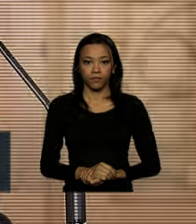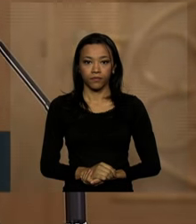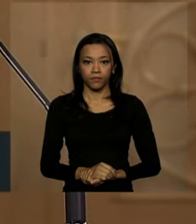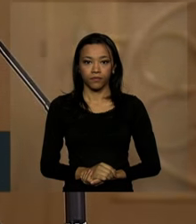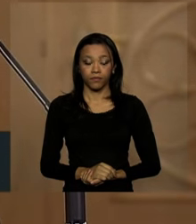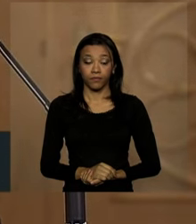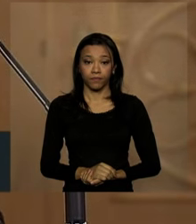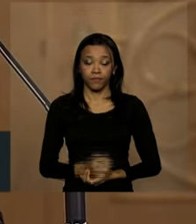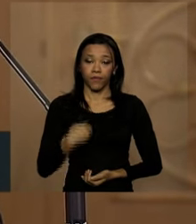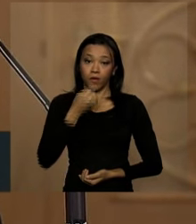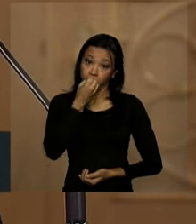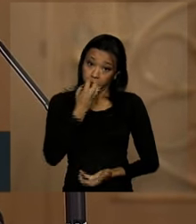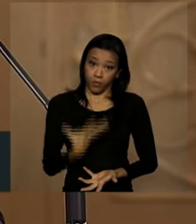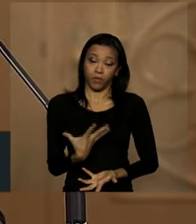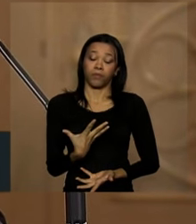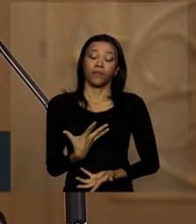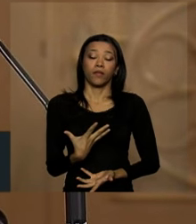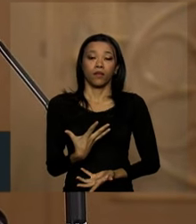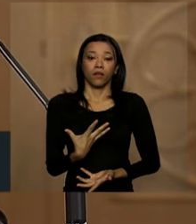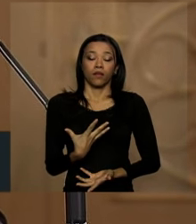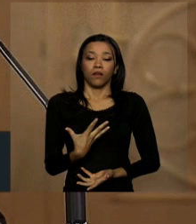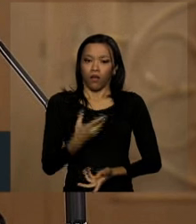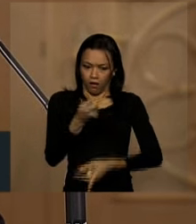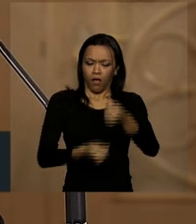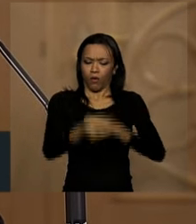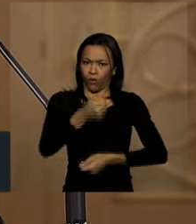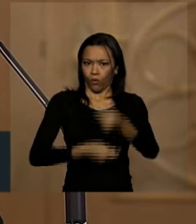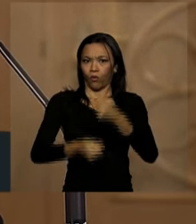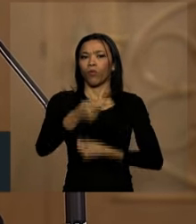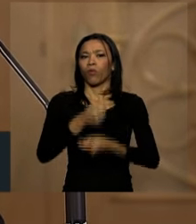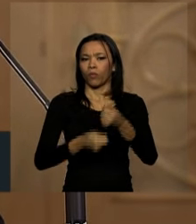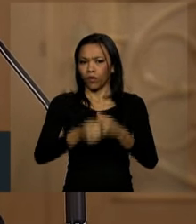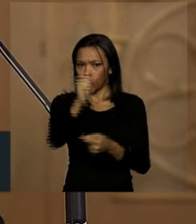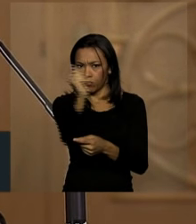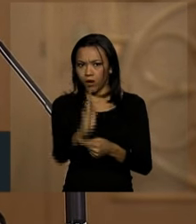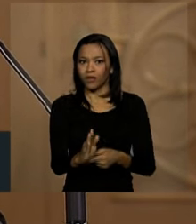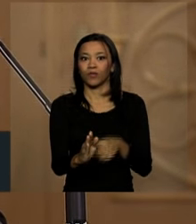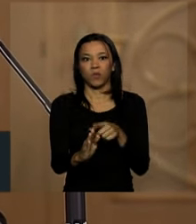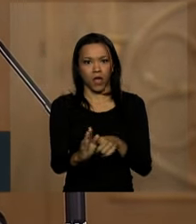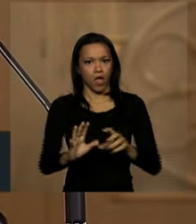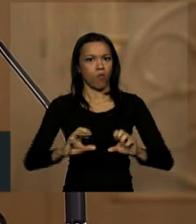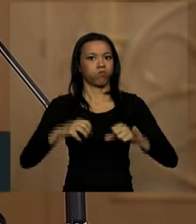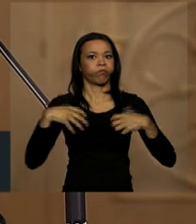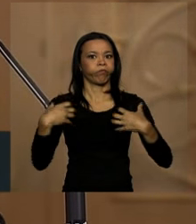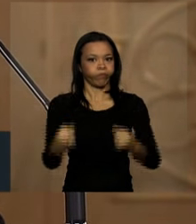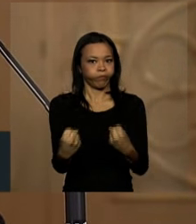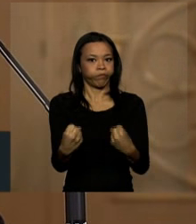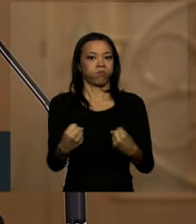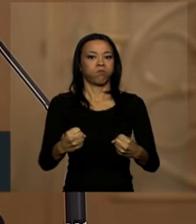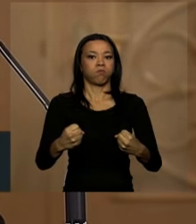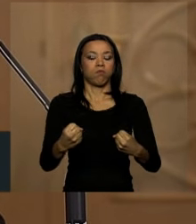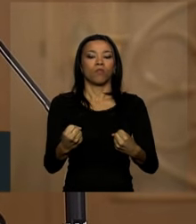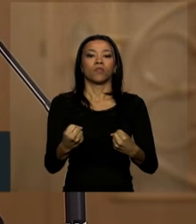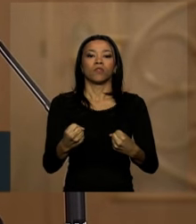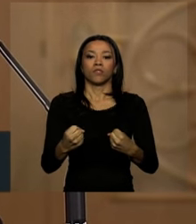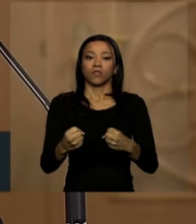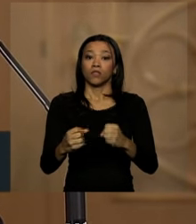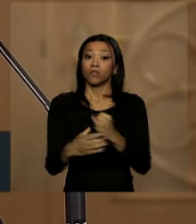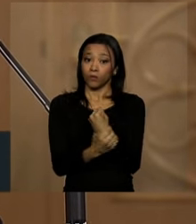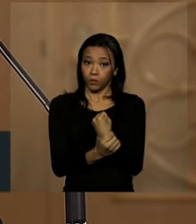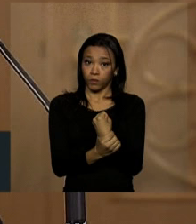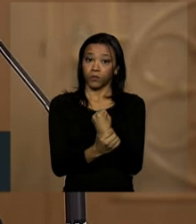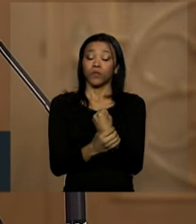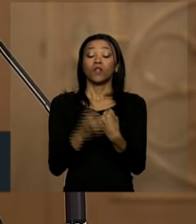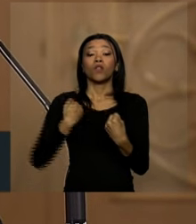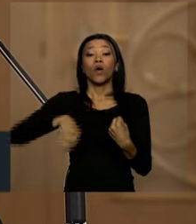Bom, a economia brasileira é uma economia bastante robusta. Nós somos país